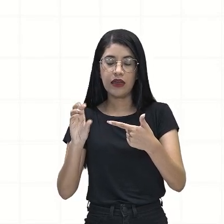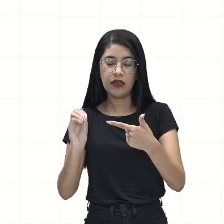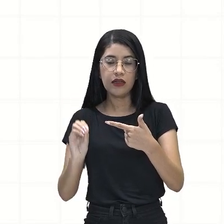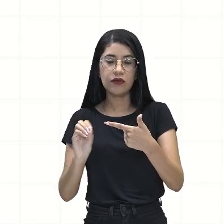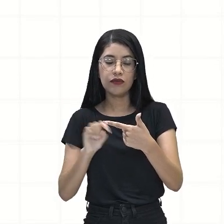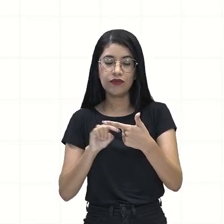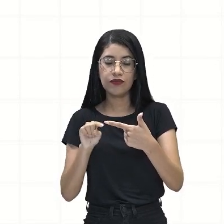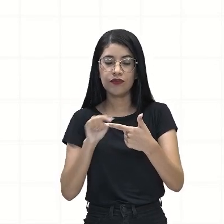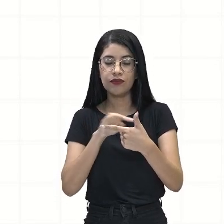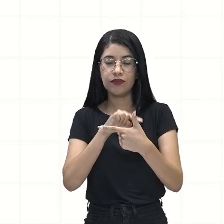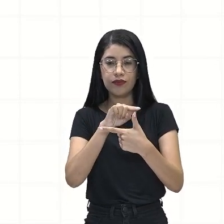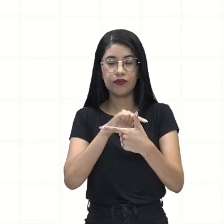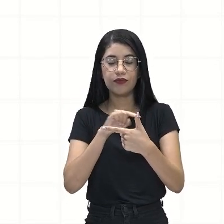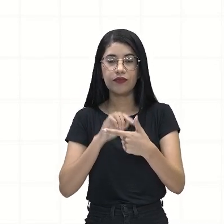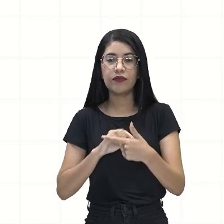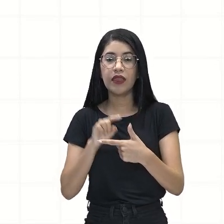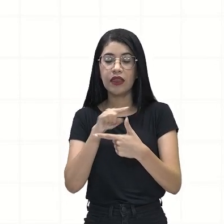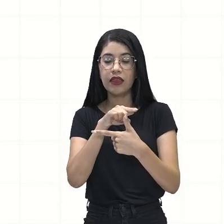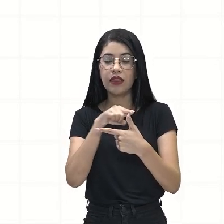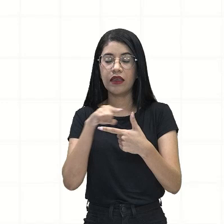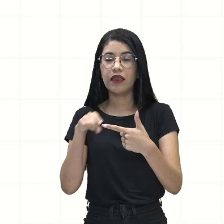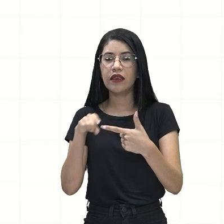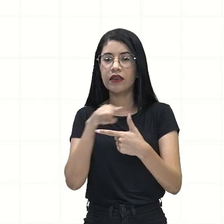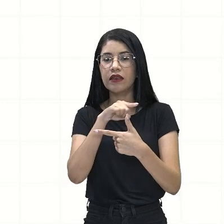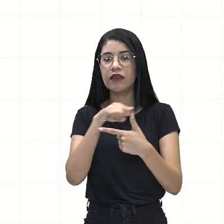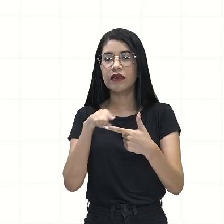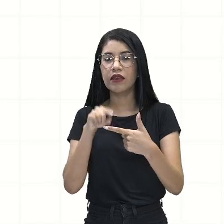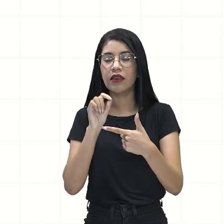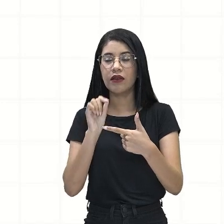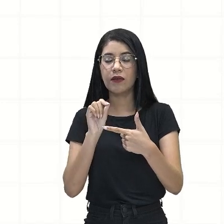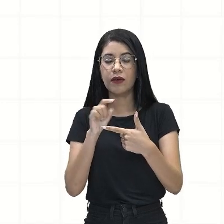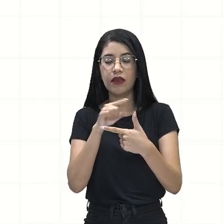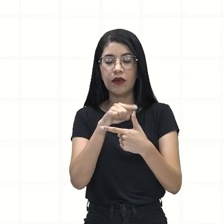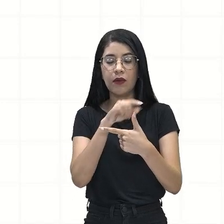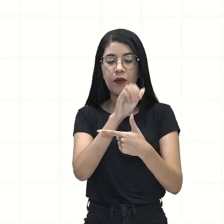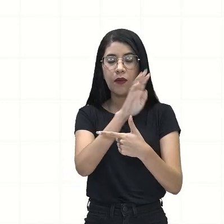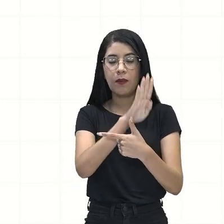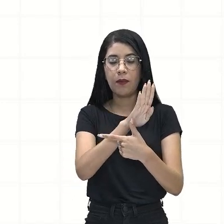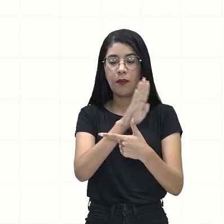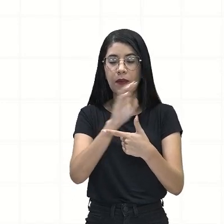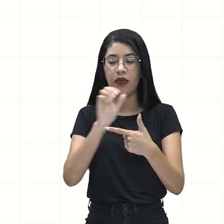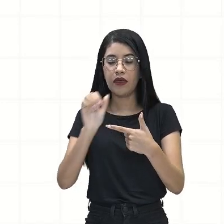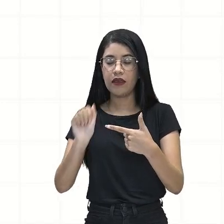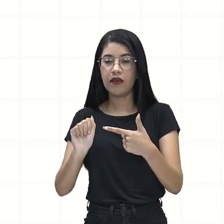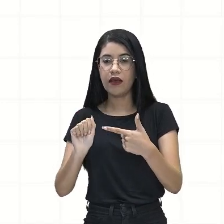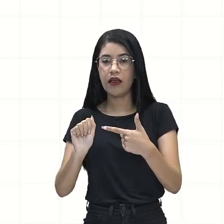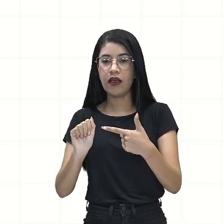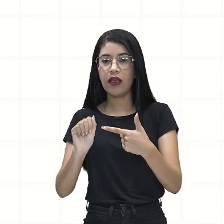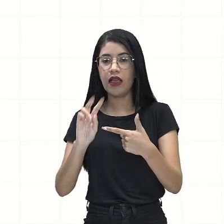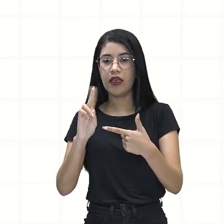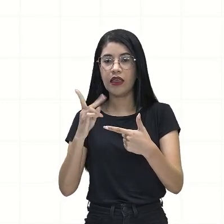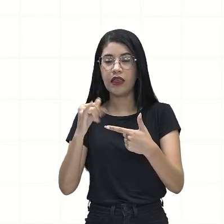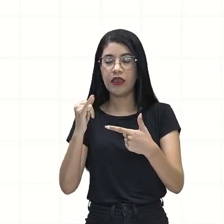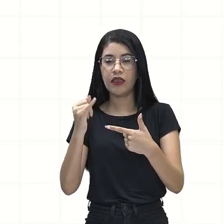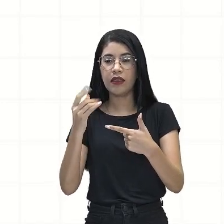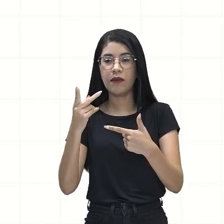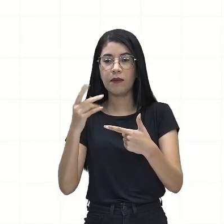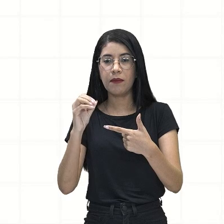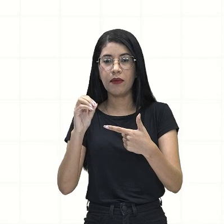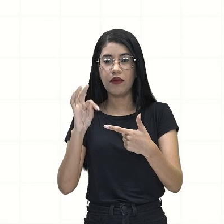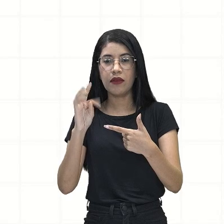cateto. E olha só, a distância entre o ponto B e A é a